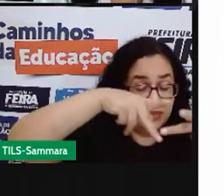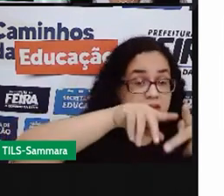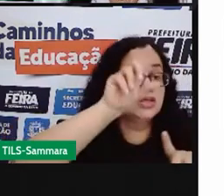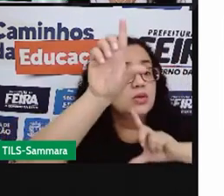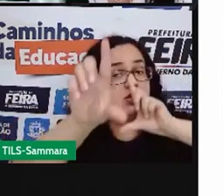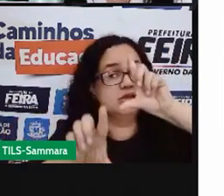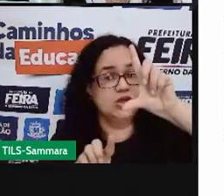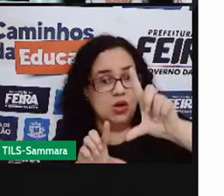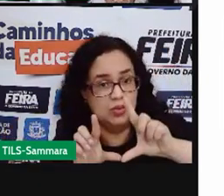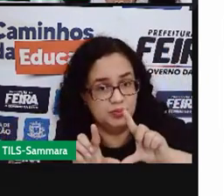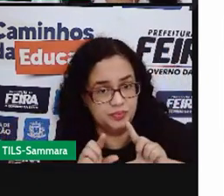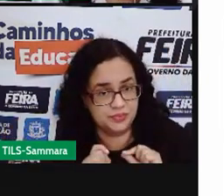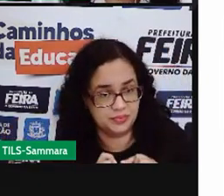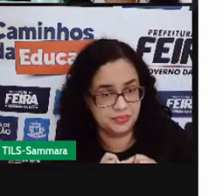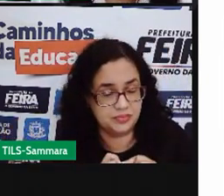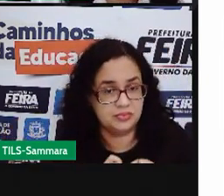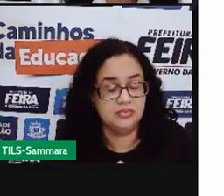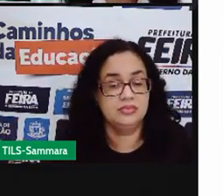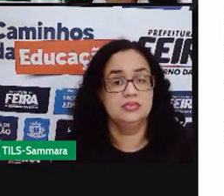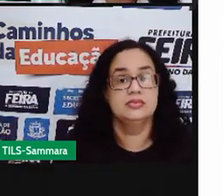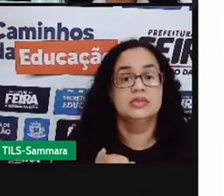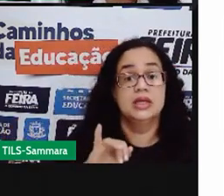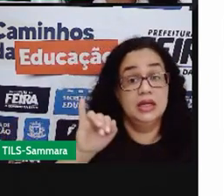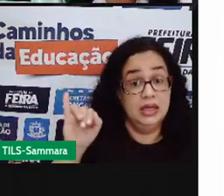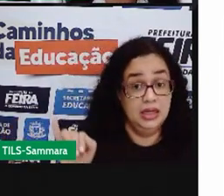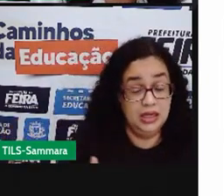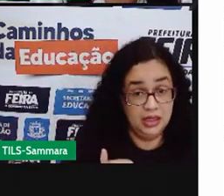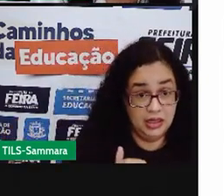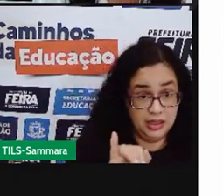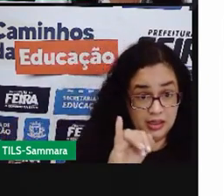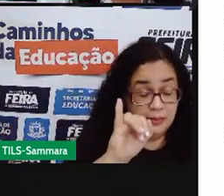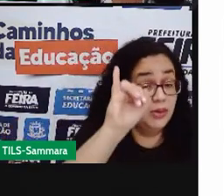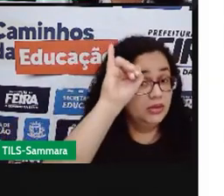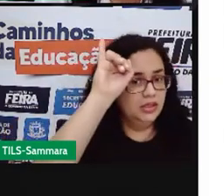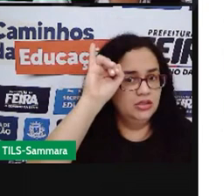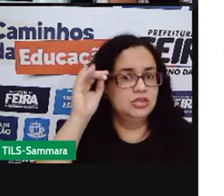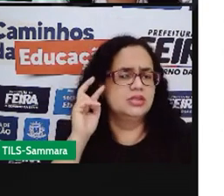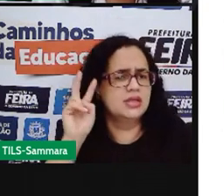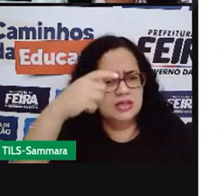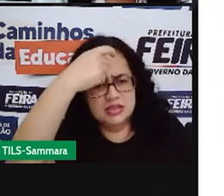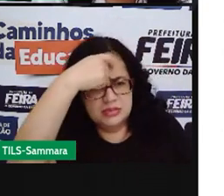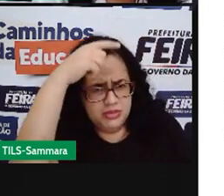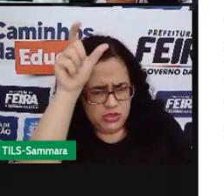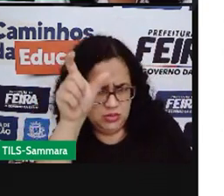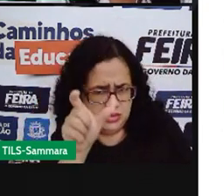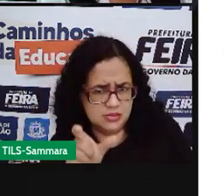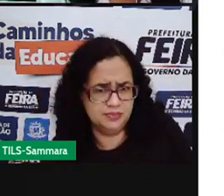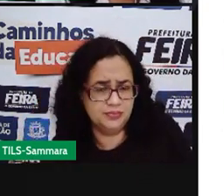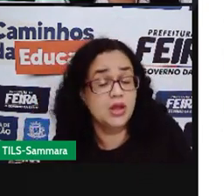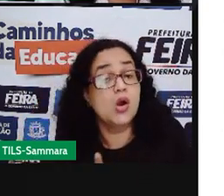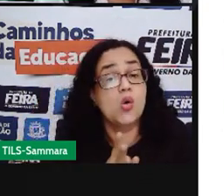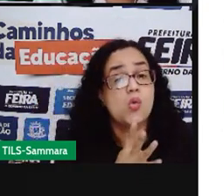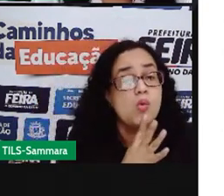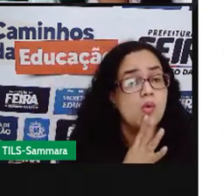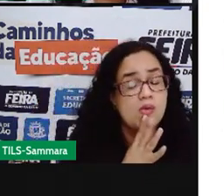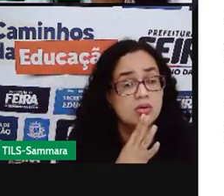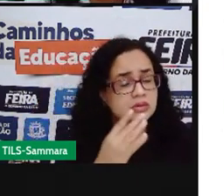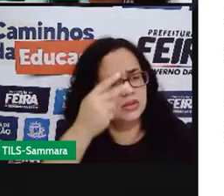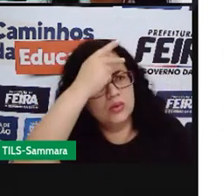a população quem escolhe os seus representantes. É importante que os cidadãos conheçam